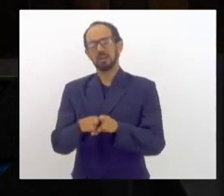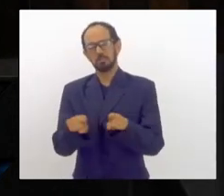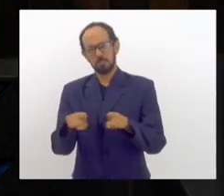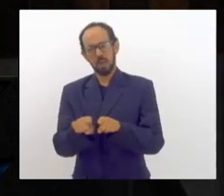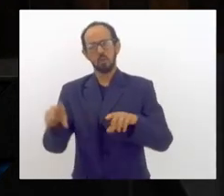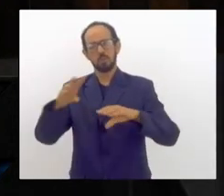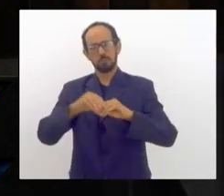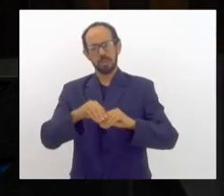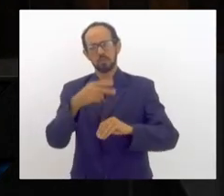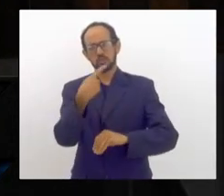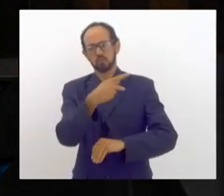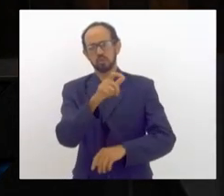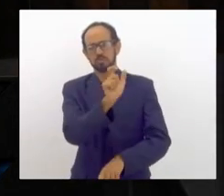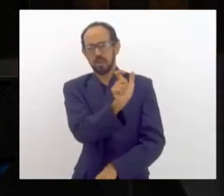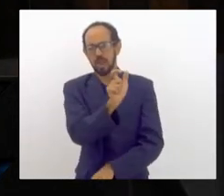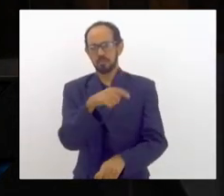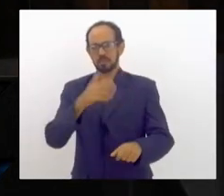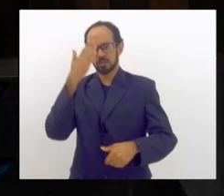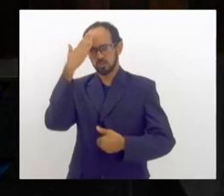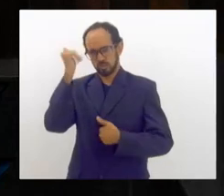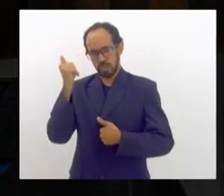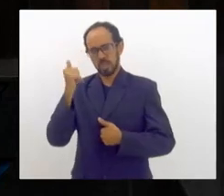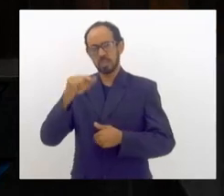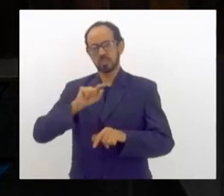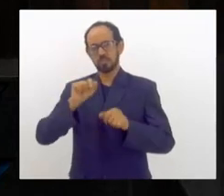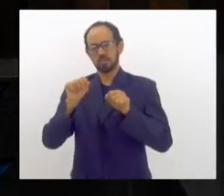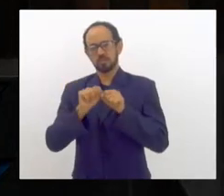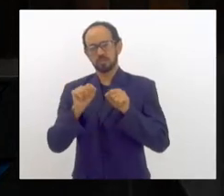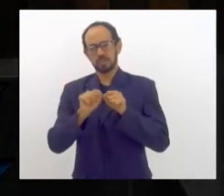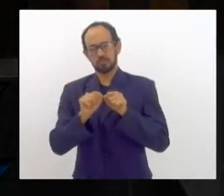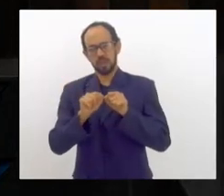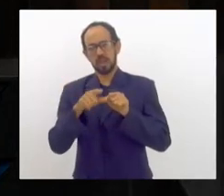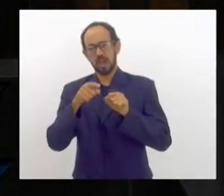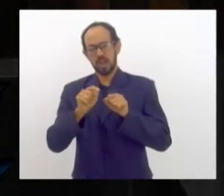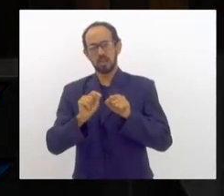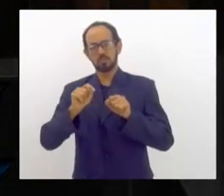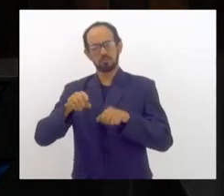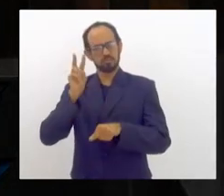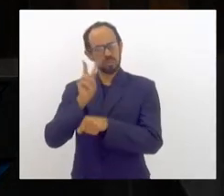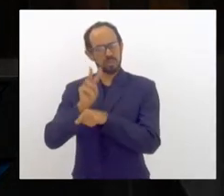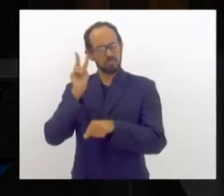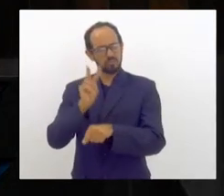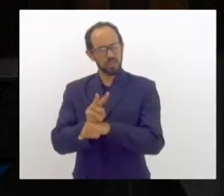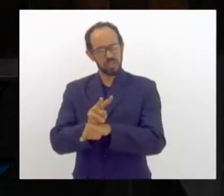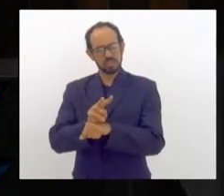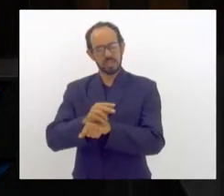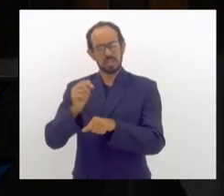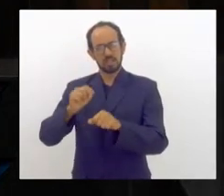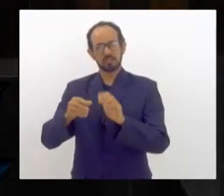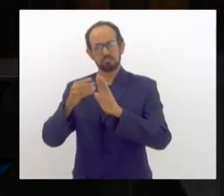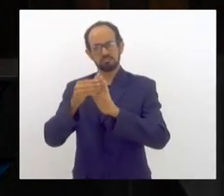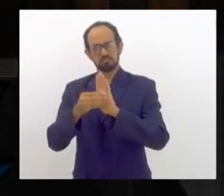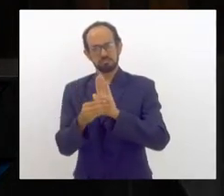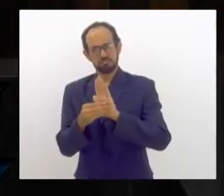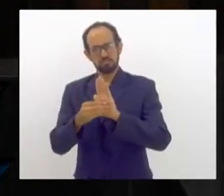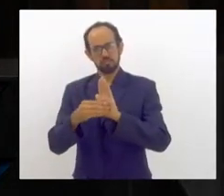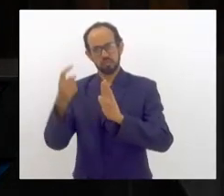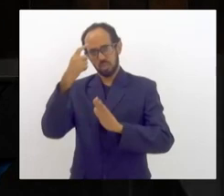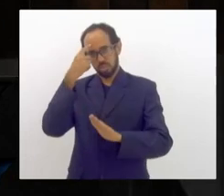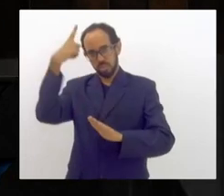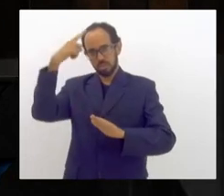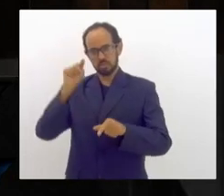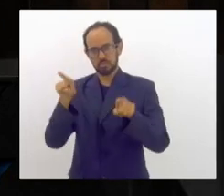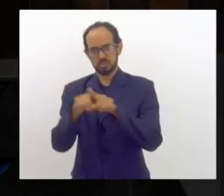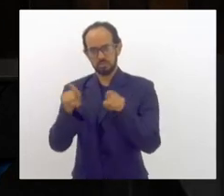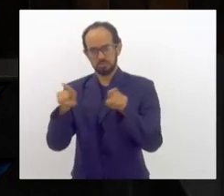acabou de dizer. Sei que você será, além de um grande defensor da pauta ideológica, um grande defensor daqueles